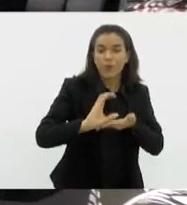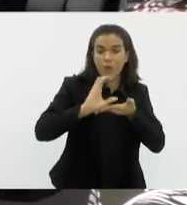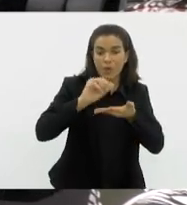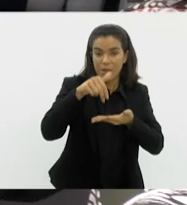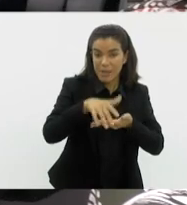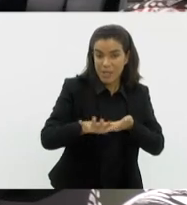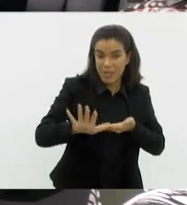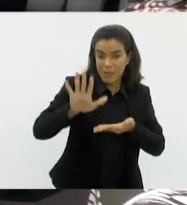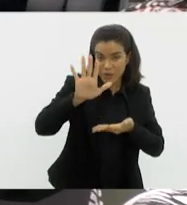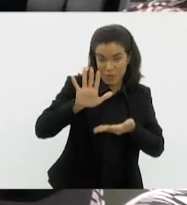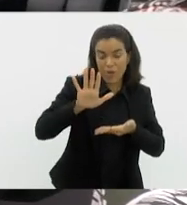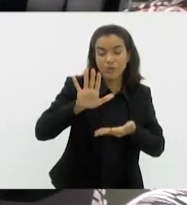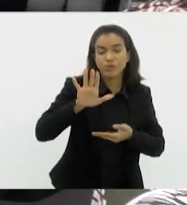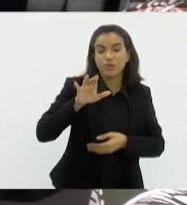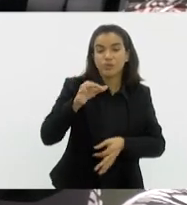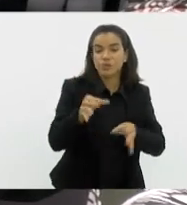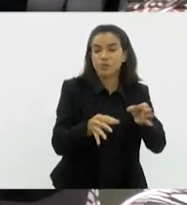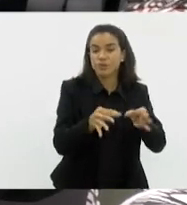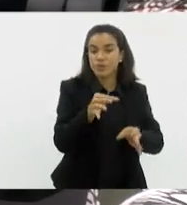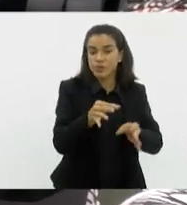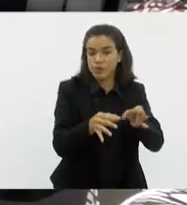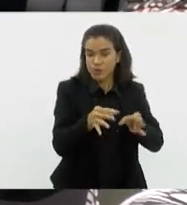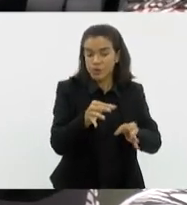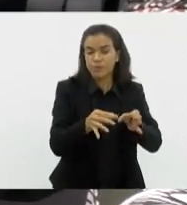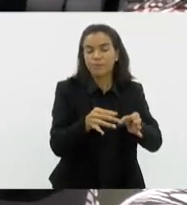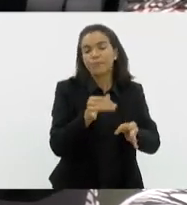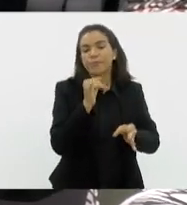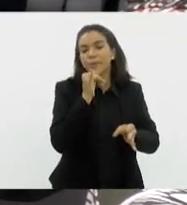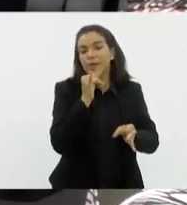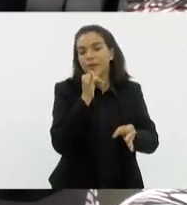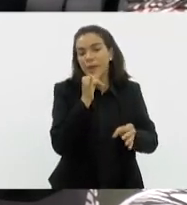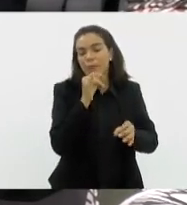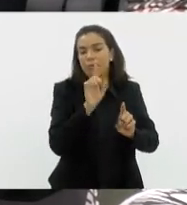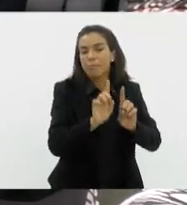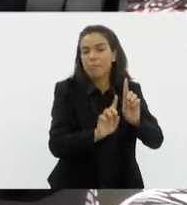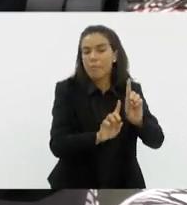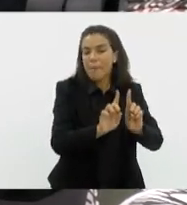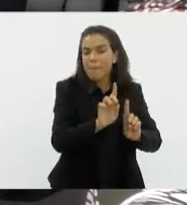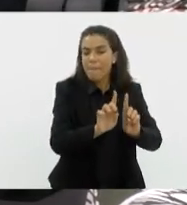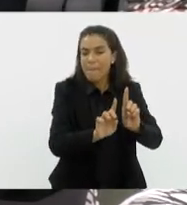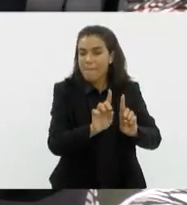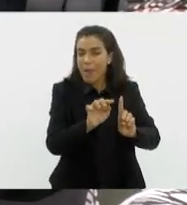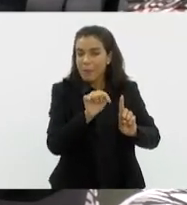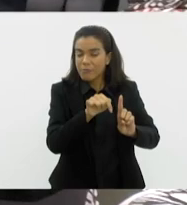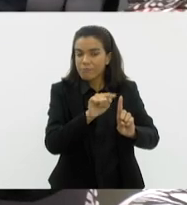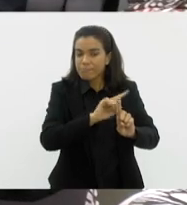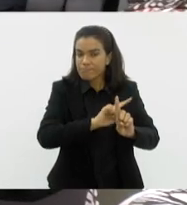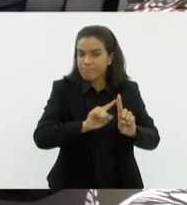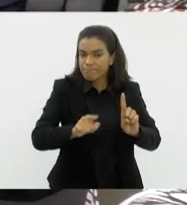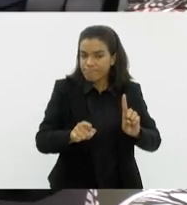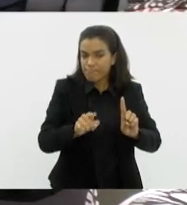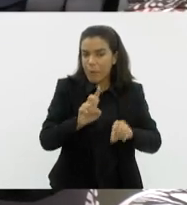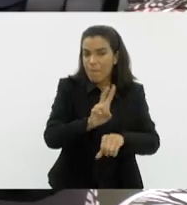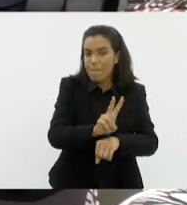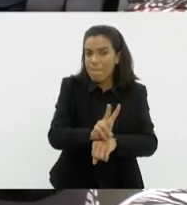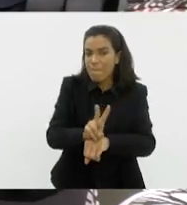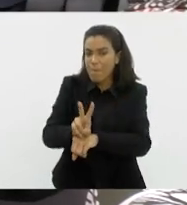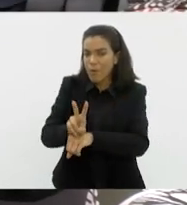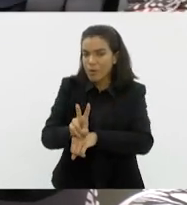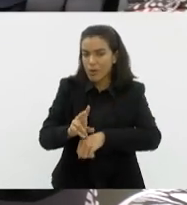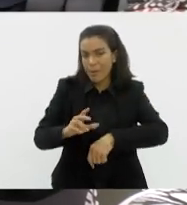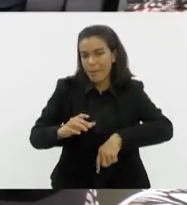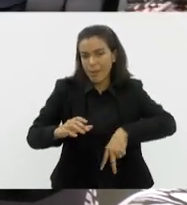Justiça que é taxativa no sentido de proibir o uso de monitoramento